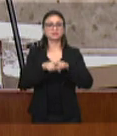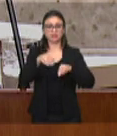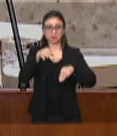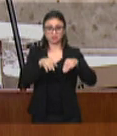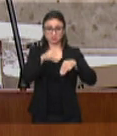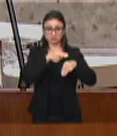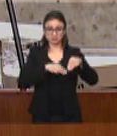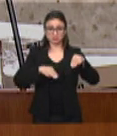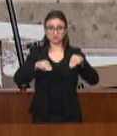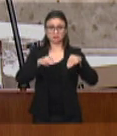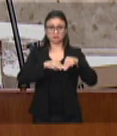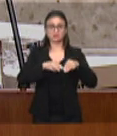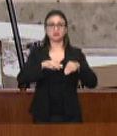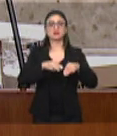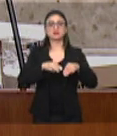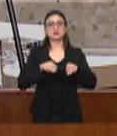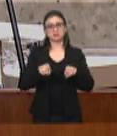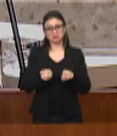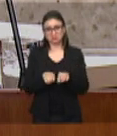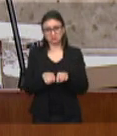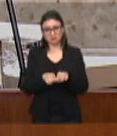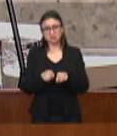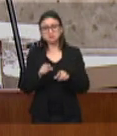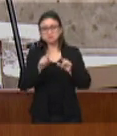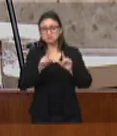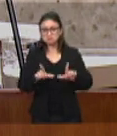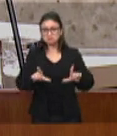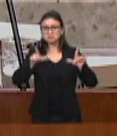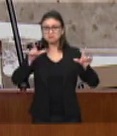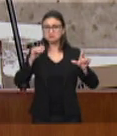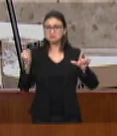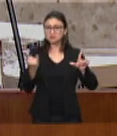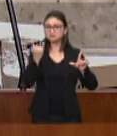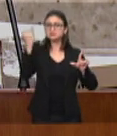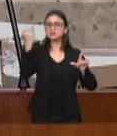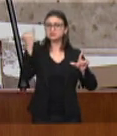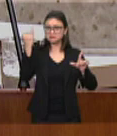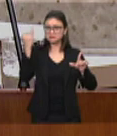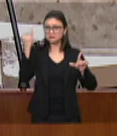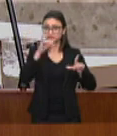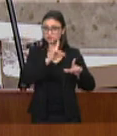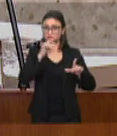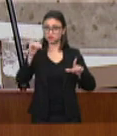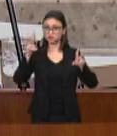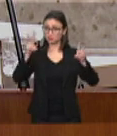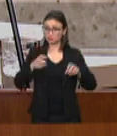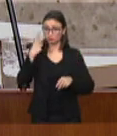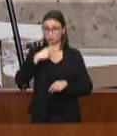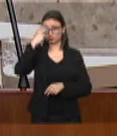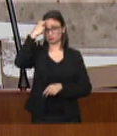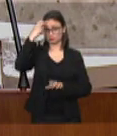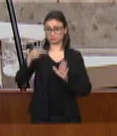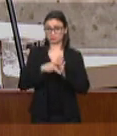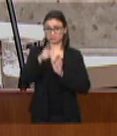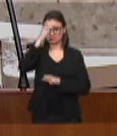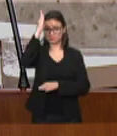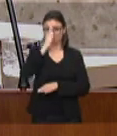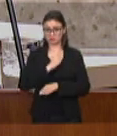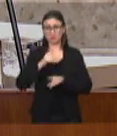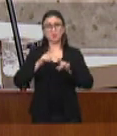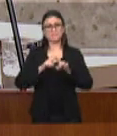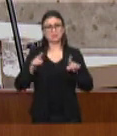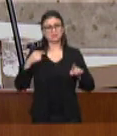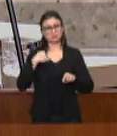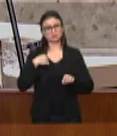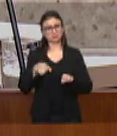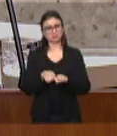Nunes Marques sublinharam a importância da data em termos, inclusive, culturais para o Brasil. Mas eu me permito, e até